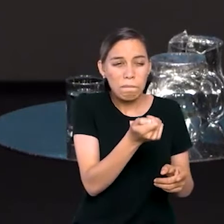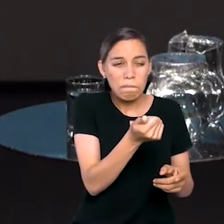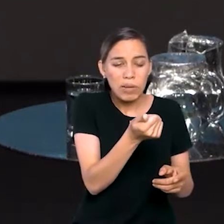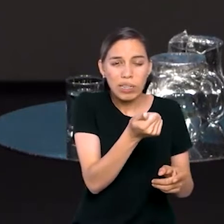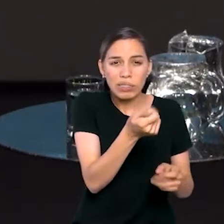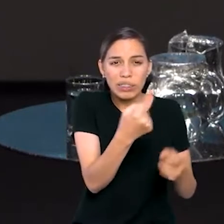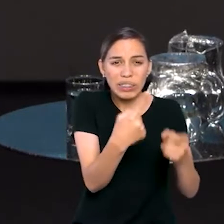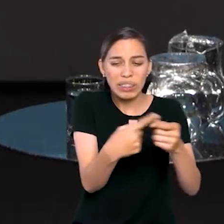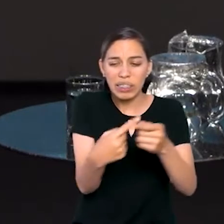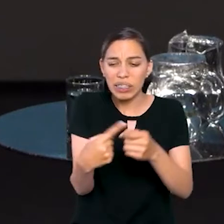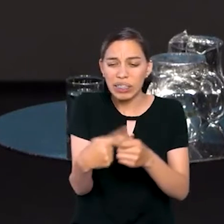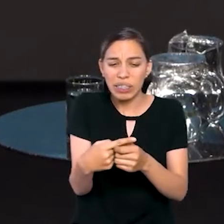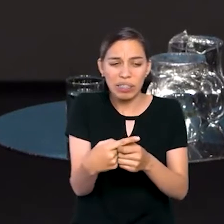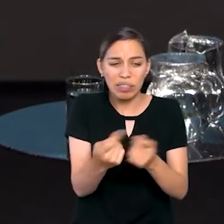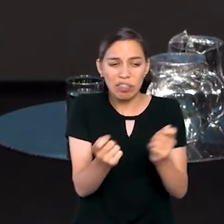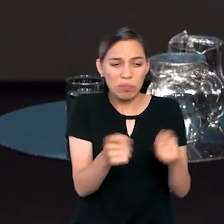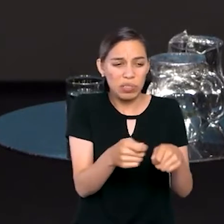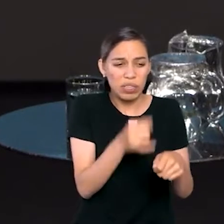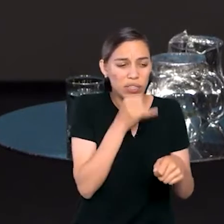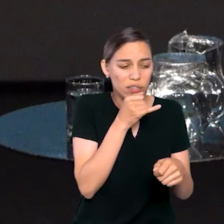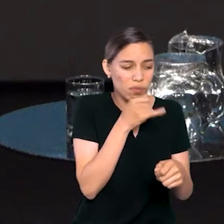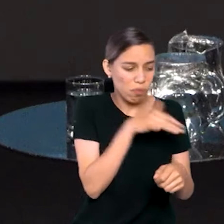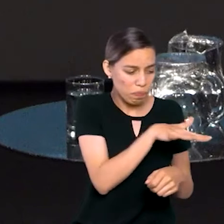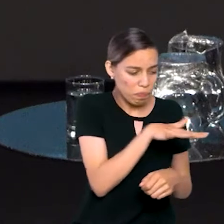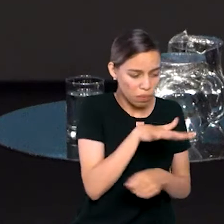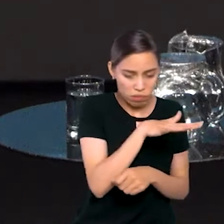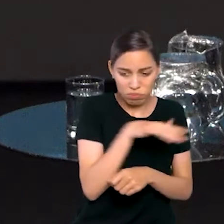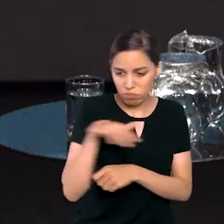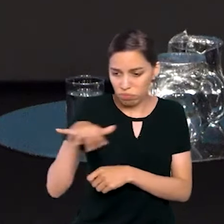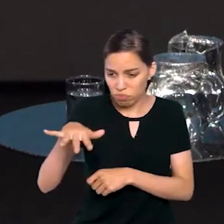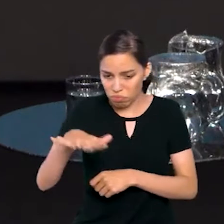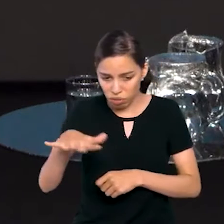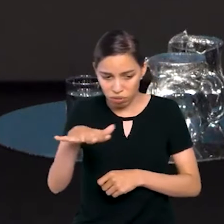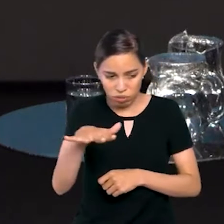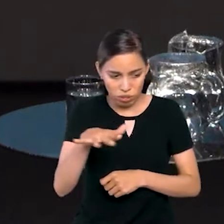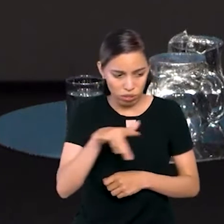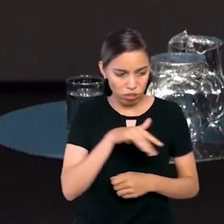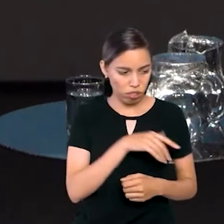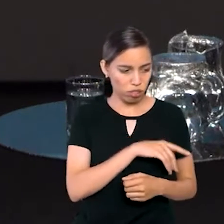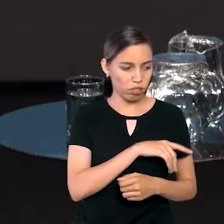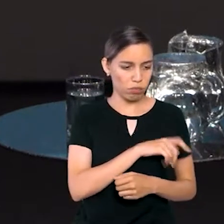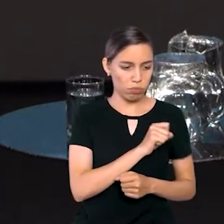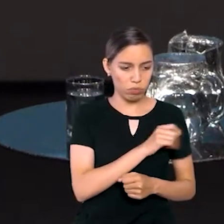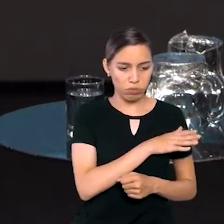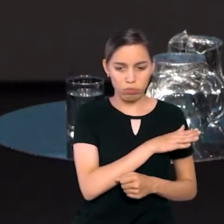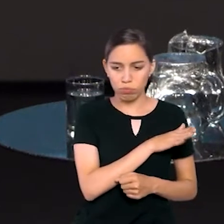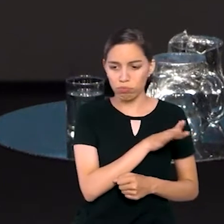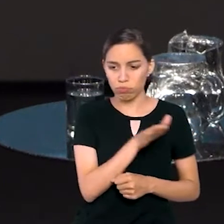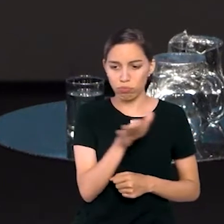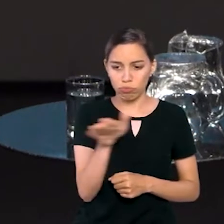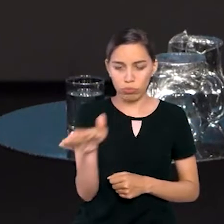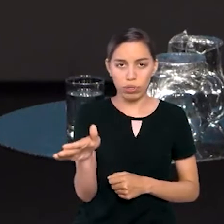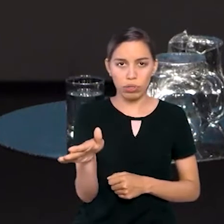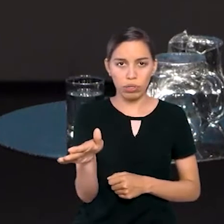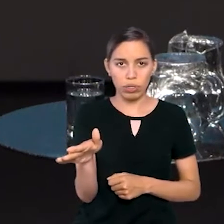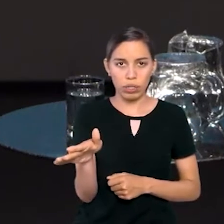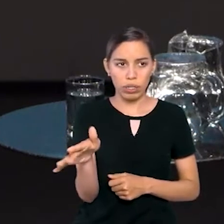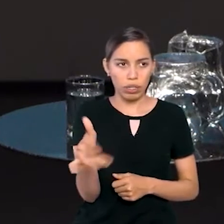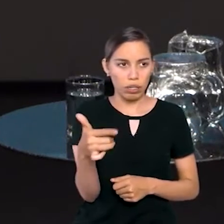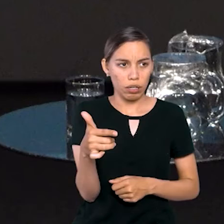pode atravessar de um bairro para o outro sem medo de ser atropelado,